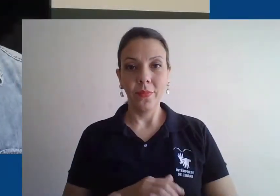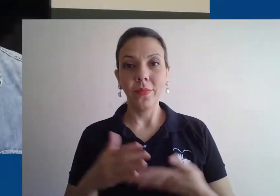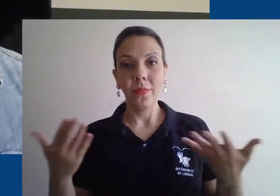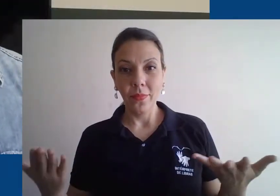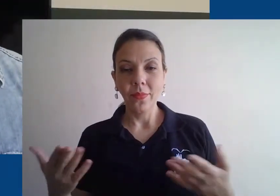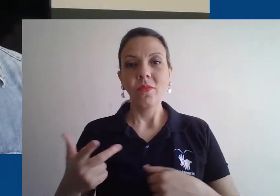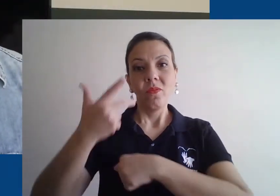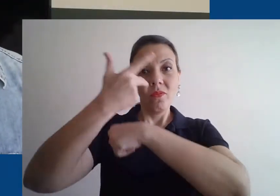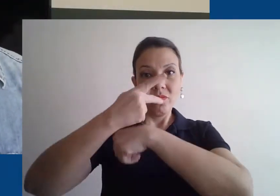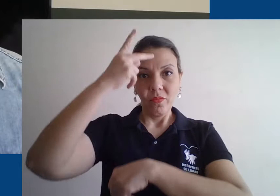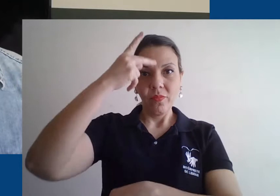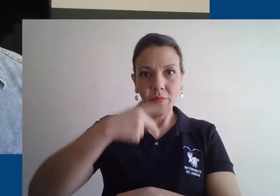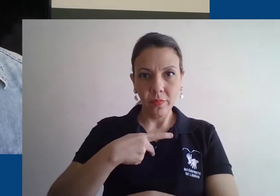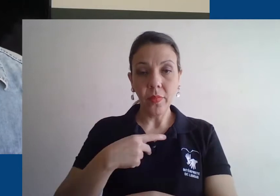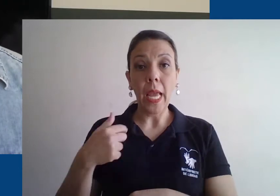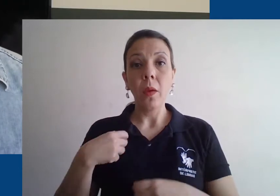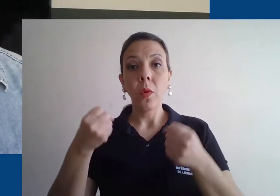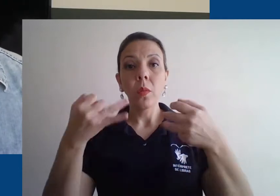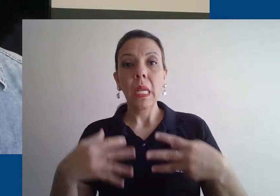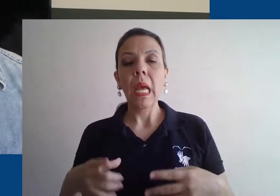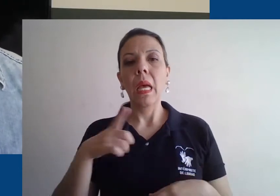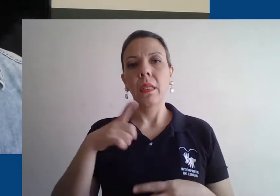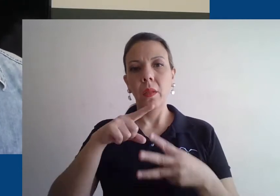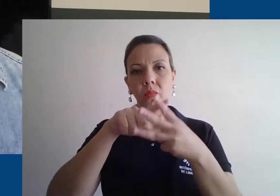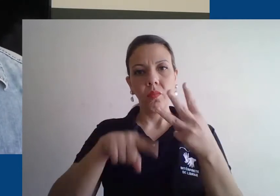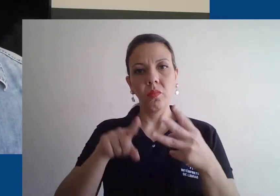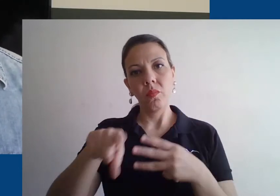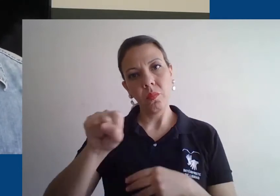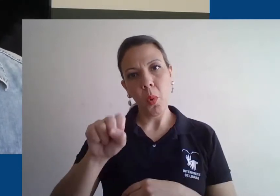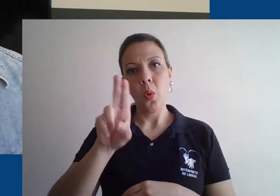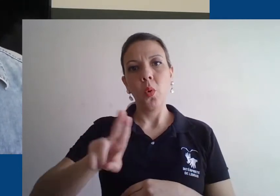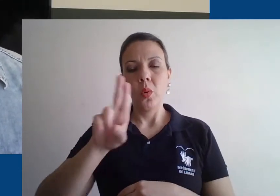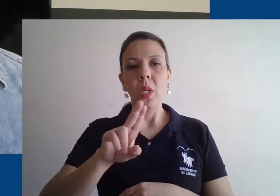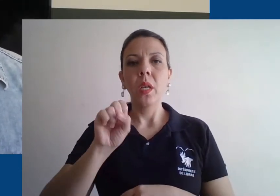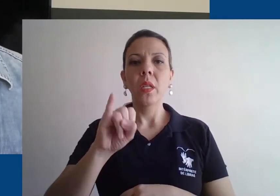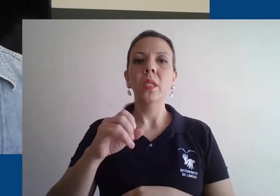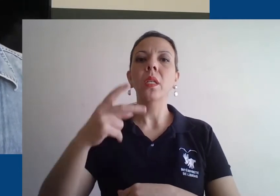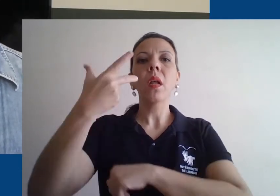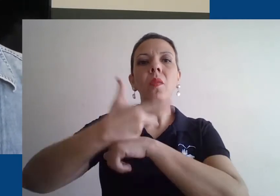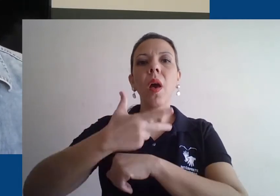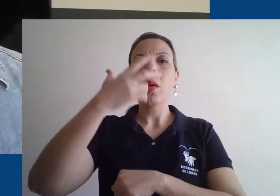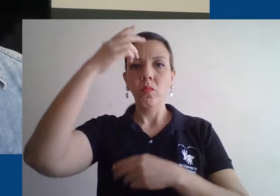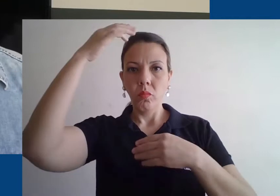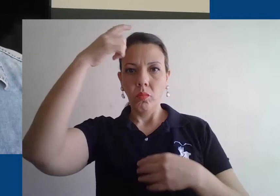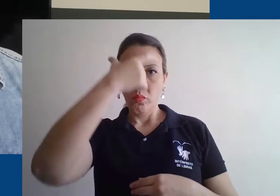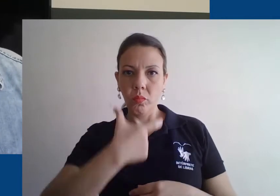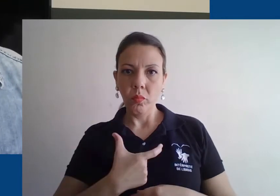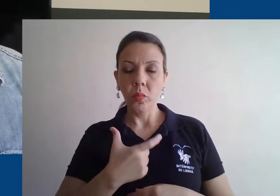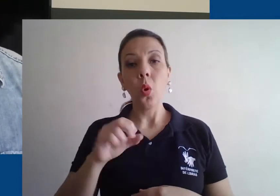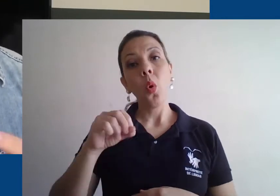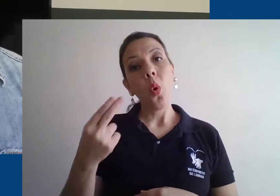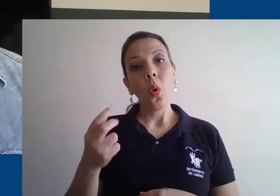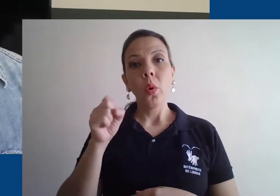Bom, autogravação. Eu vou dar aqui 3 opções para vocês, caso vocês precisem gravar o próprio rosto, ou como eu já expliquei também